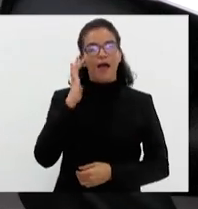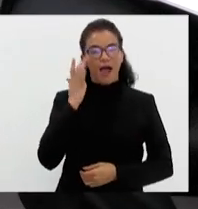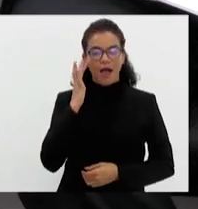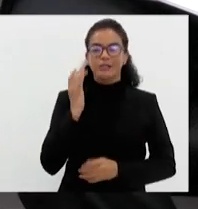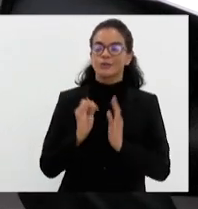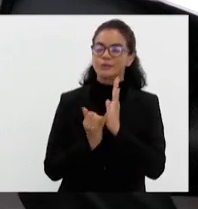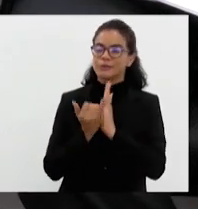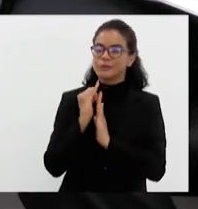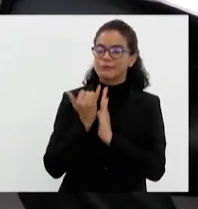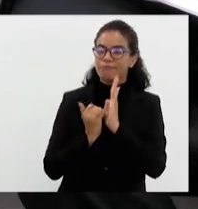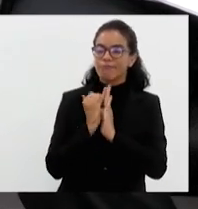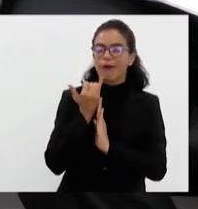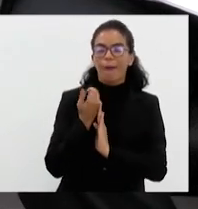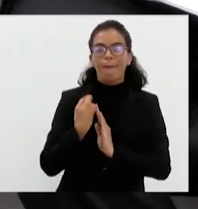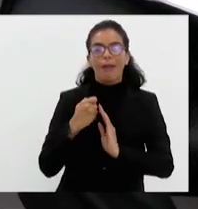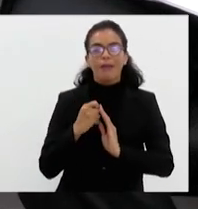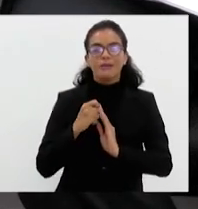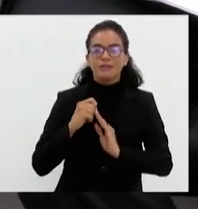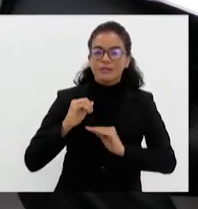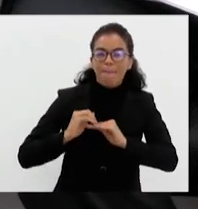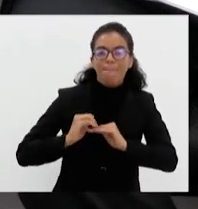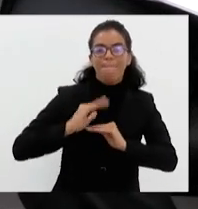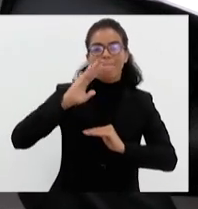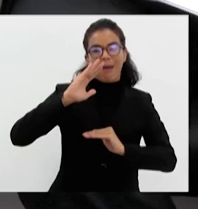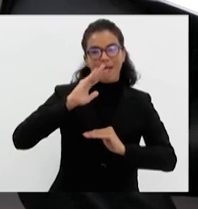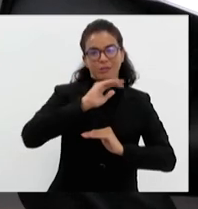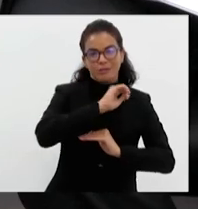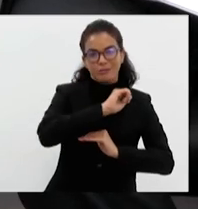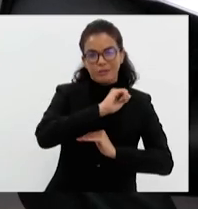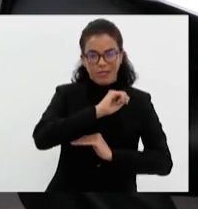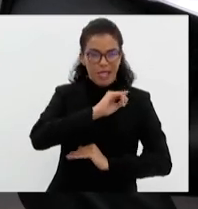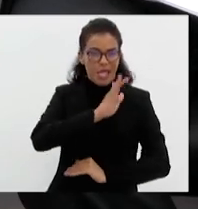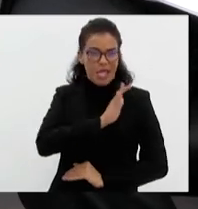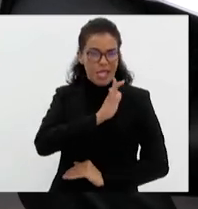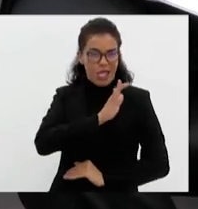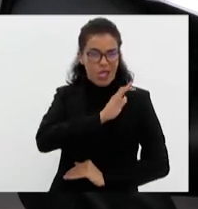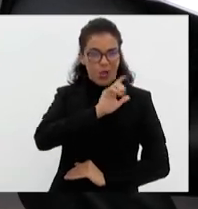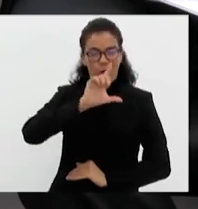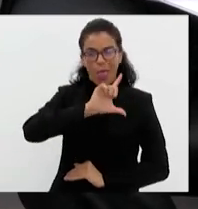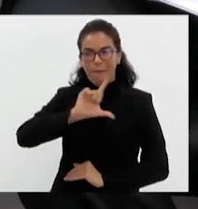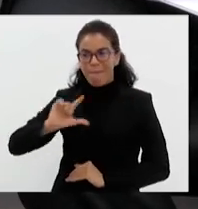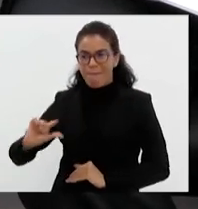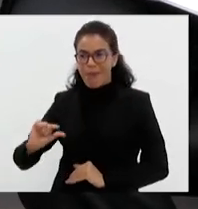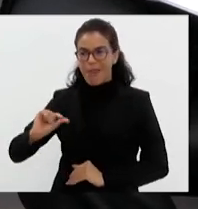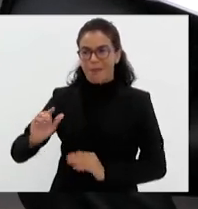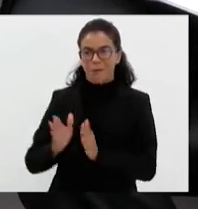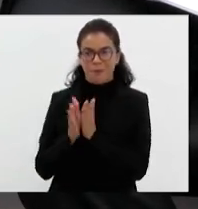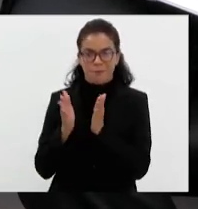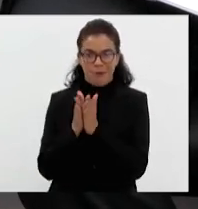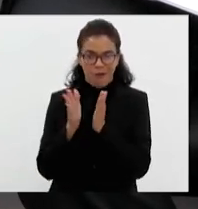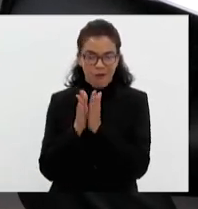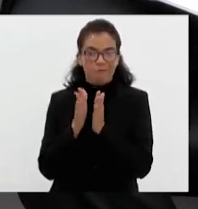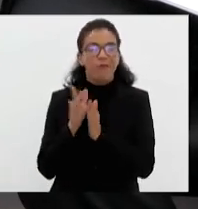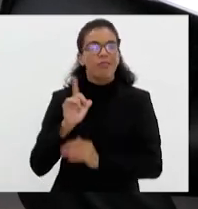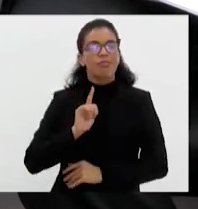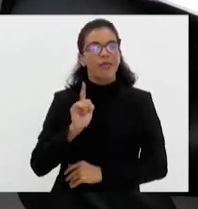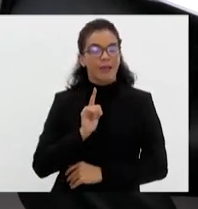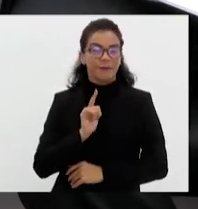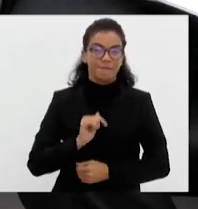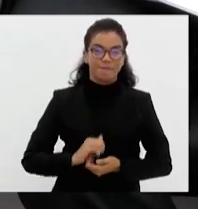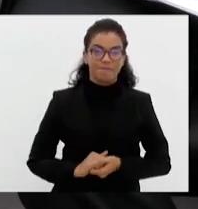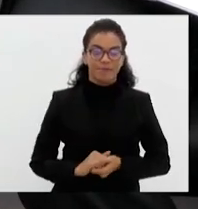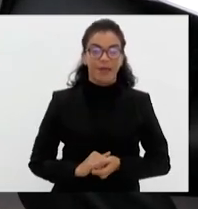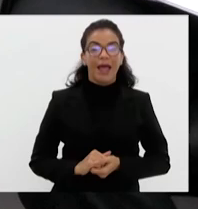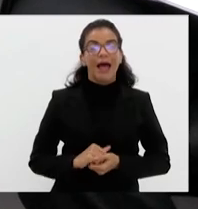impostos devem ser maiores para os ricos e mais a menos para os pobres, tem esse espírito.